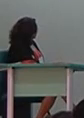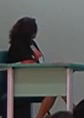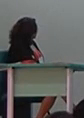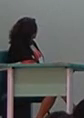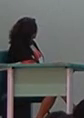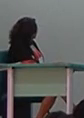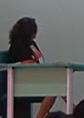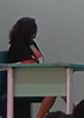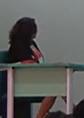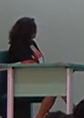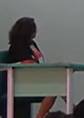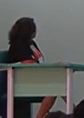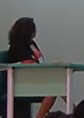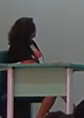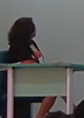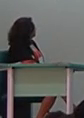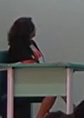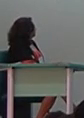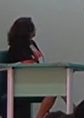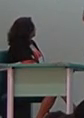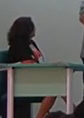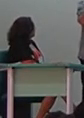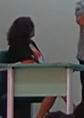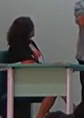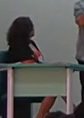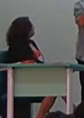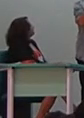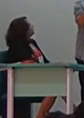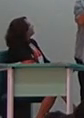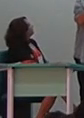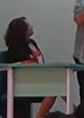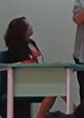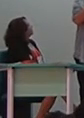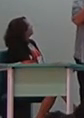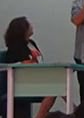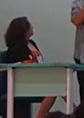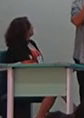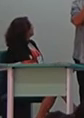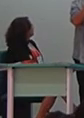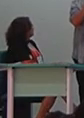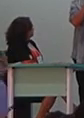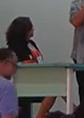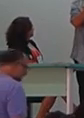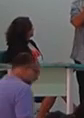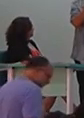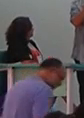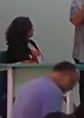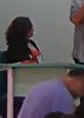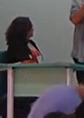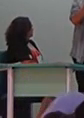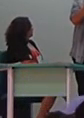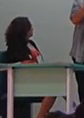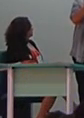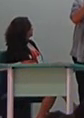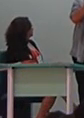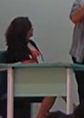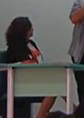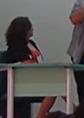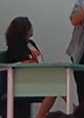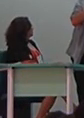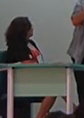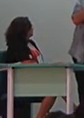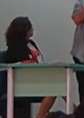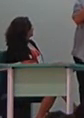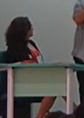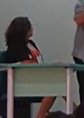estudo. Não vão mais presos a semana. O que simplesmente vamos fazer aí é descolar, separar